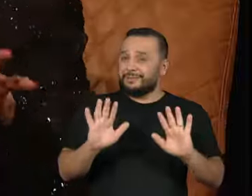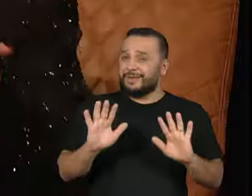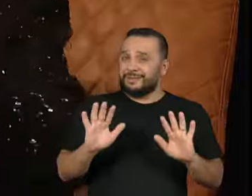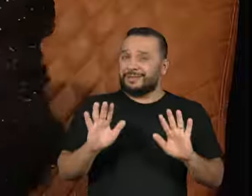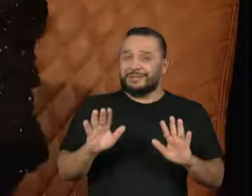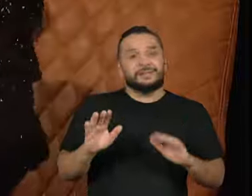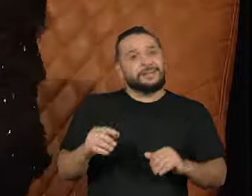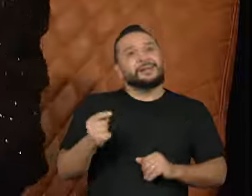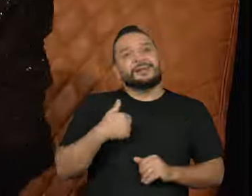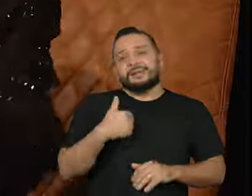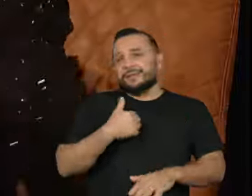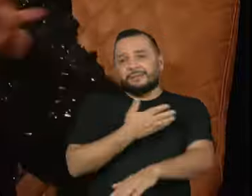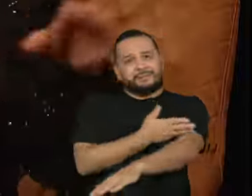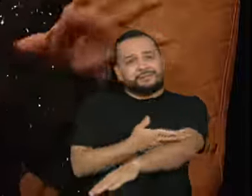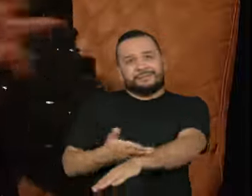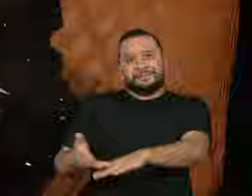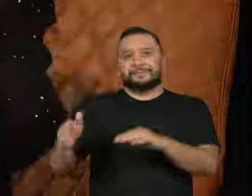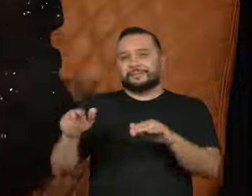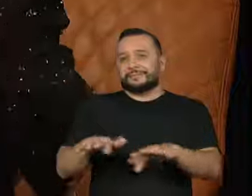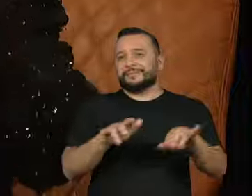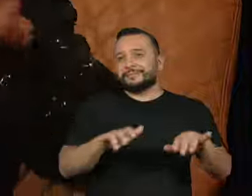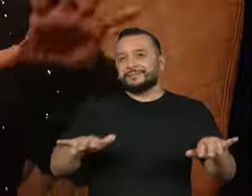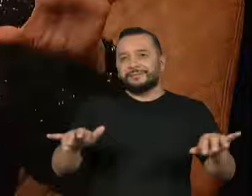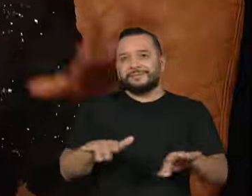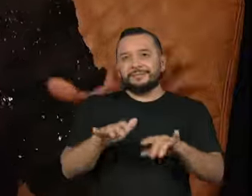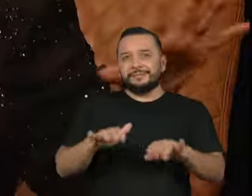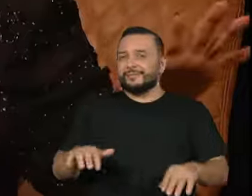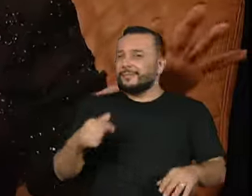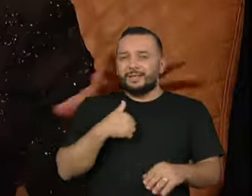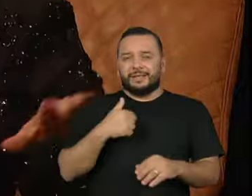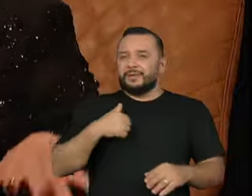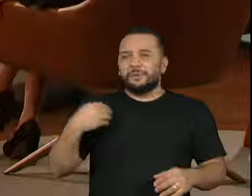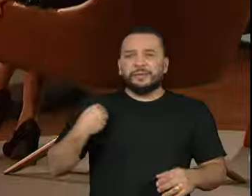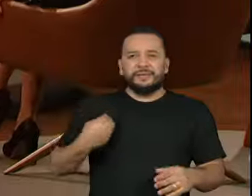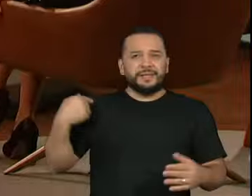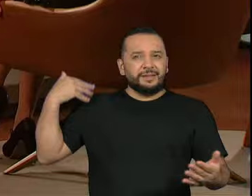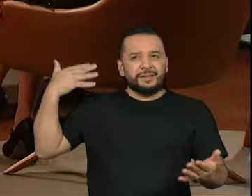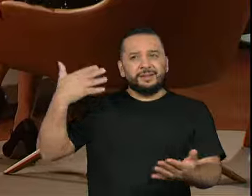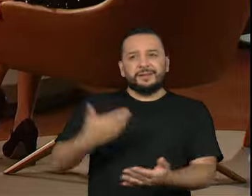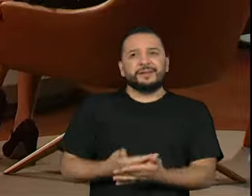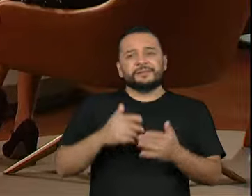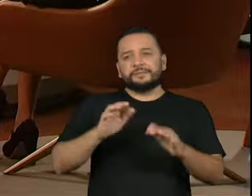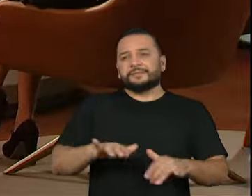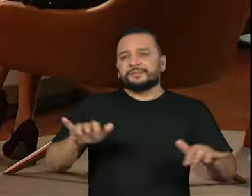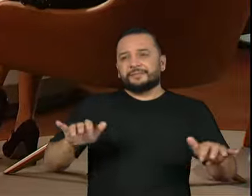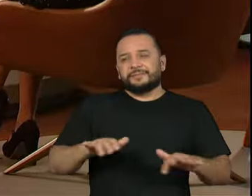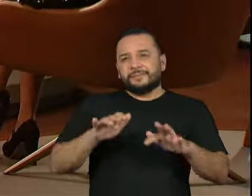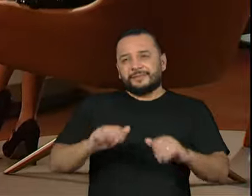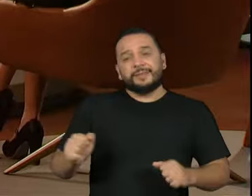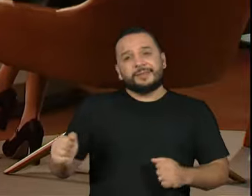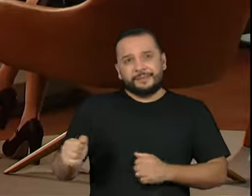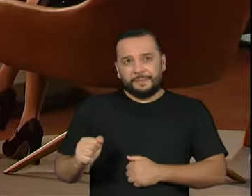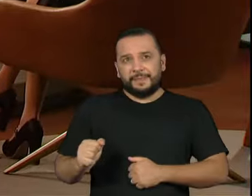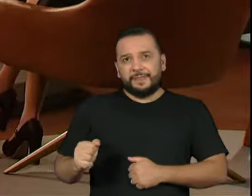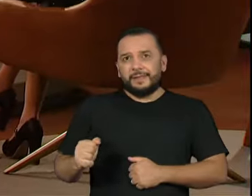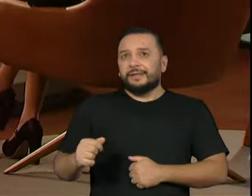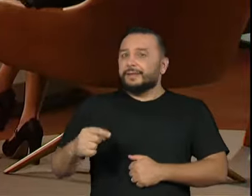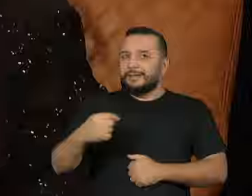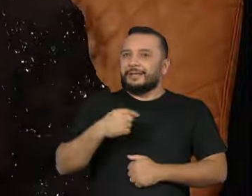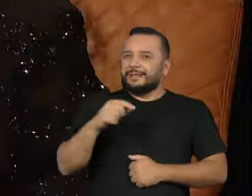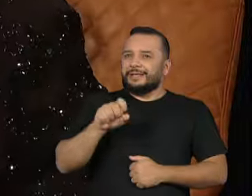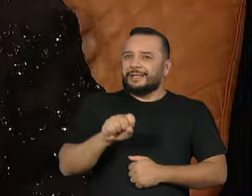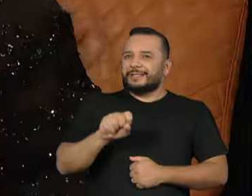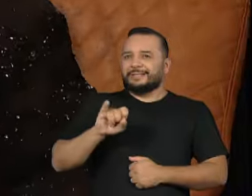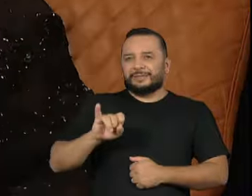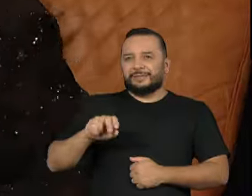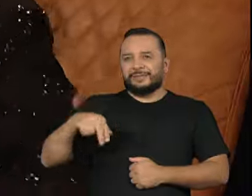que eu fui muito acostumada com piano, eu só cantei praticamente com piano, né? Então, eu fui levada pela Silvinha na casa